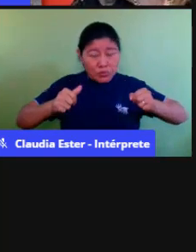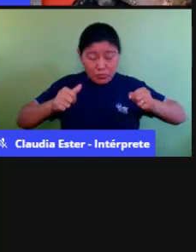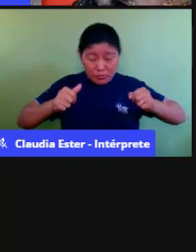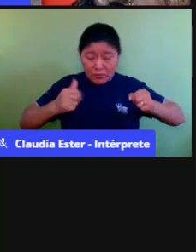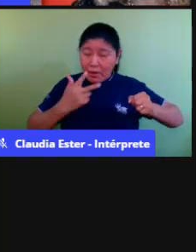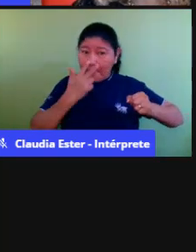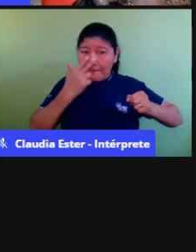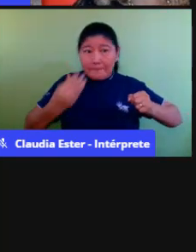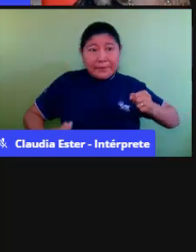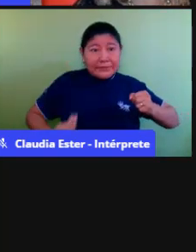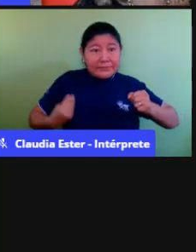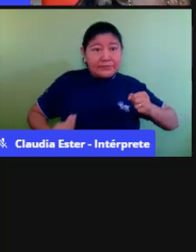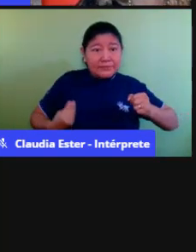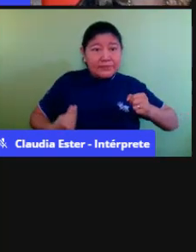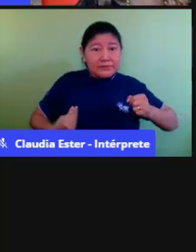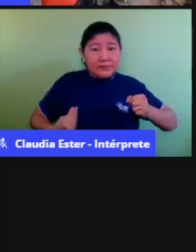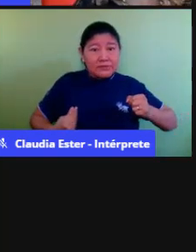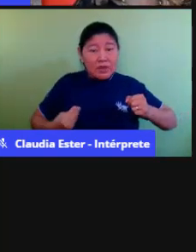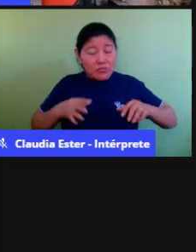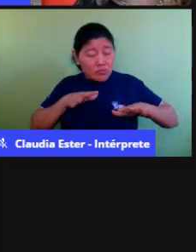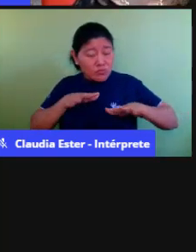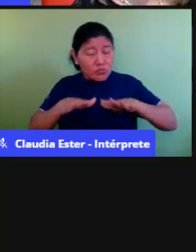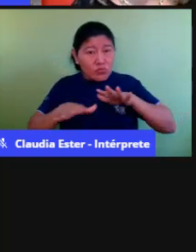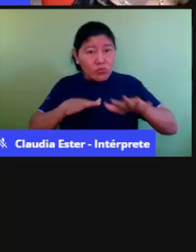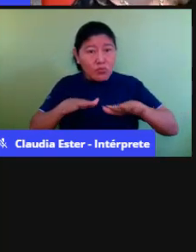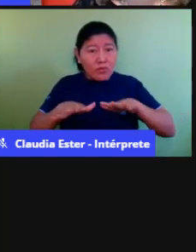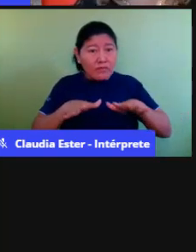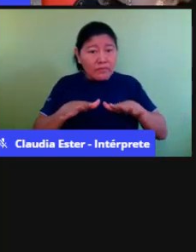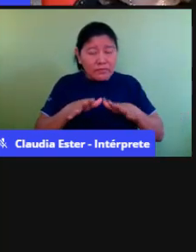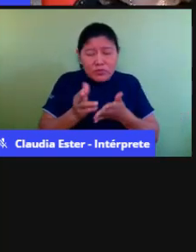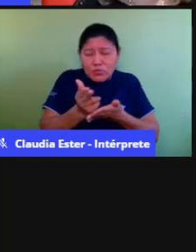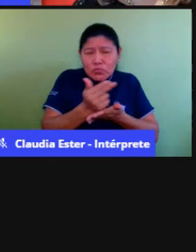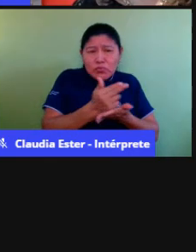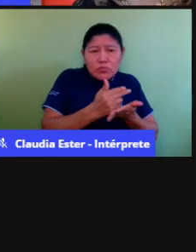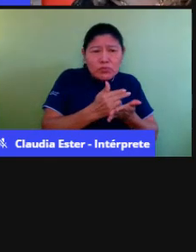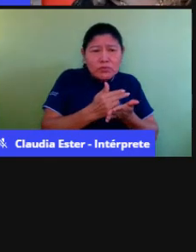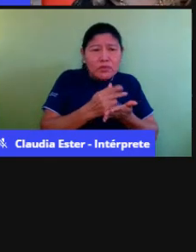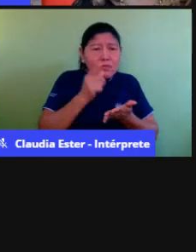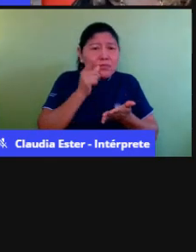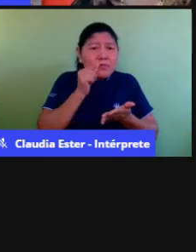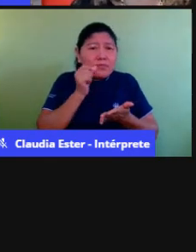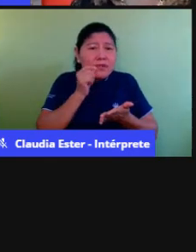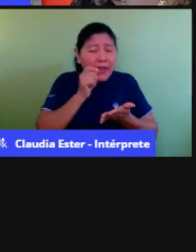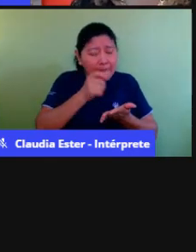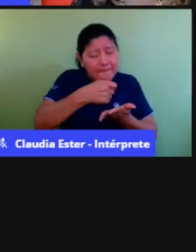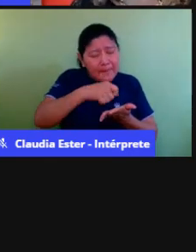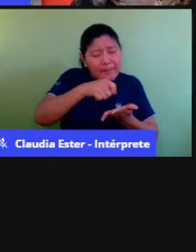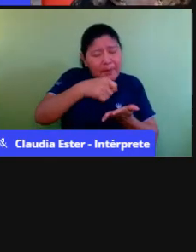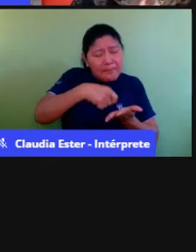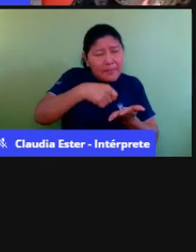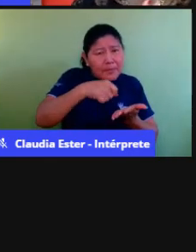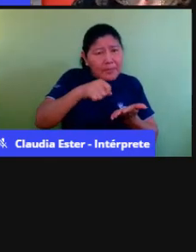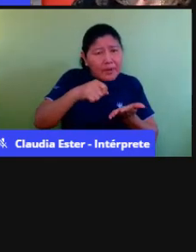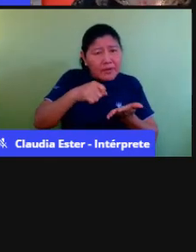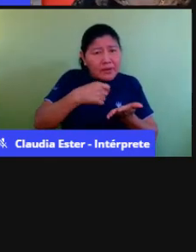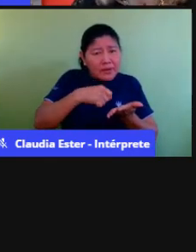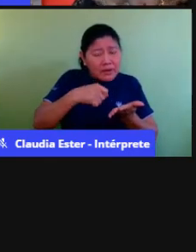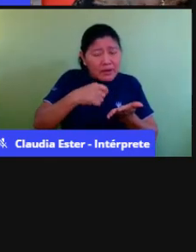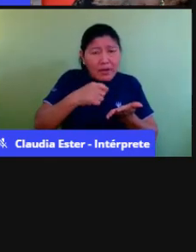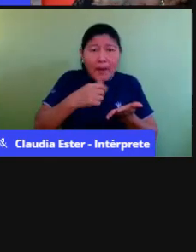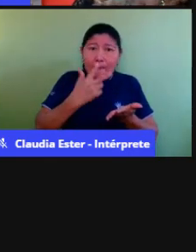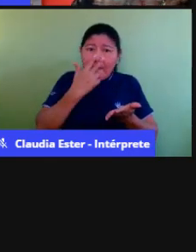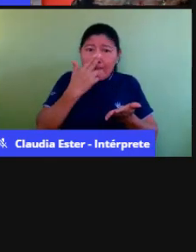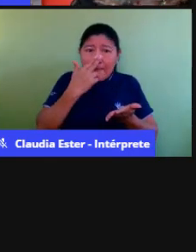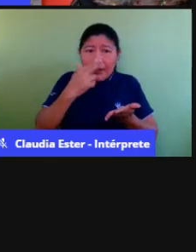na ação, concentrado na pontinha do lápis. Este funciona como ponte de comunicação entre o corpo